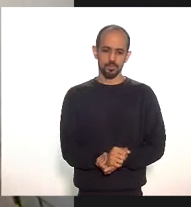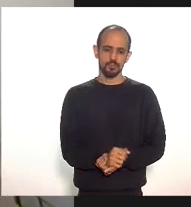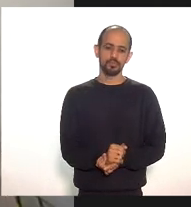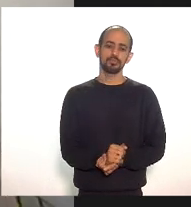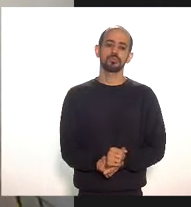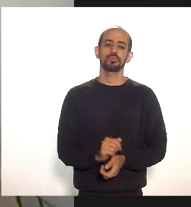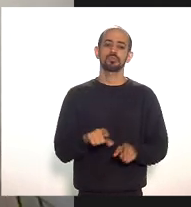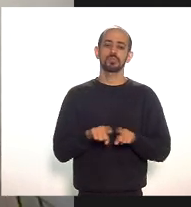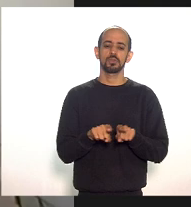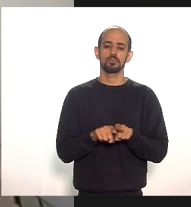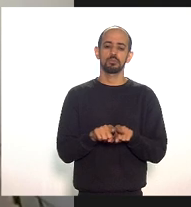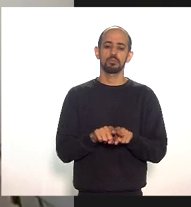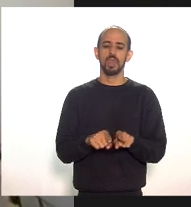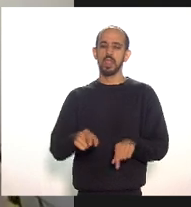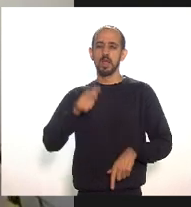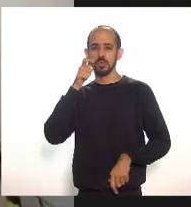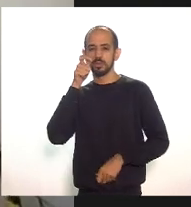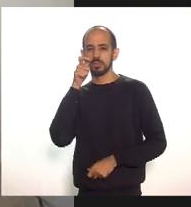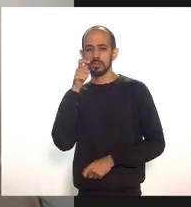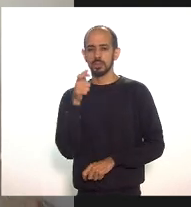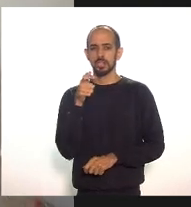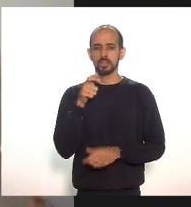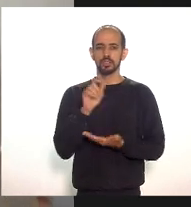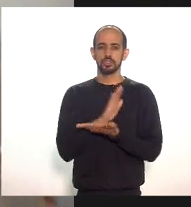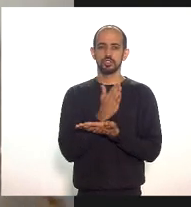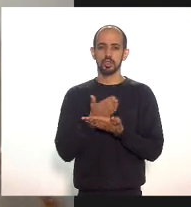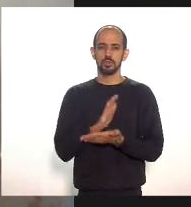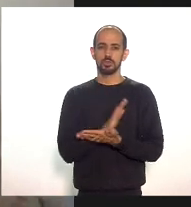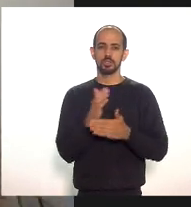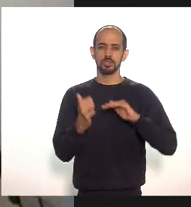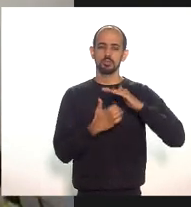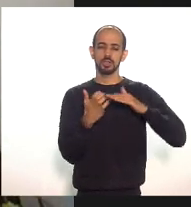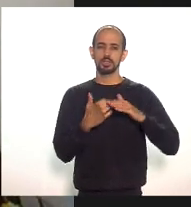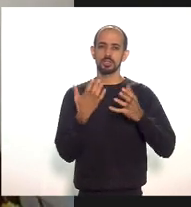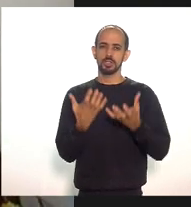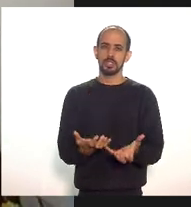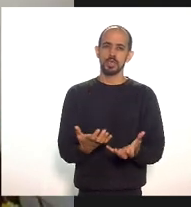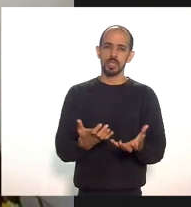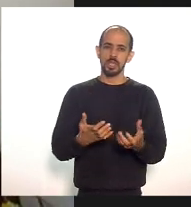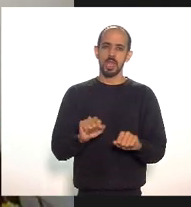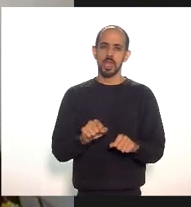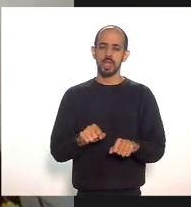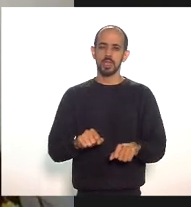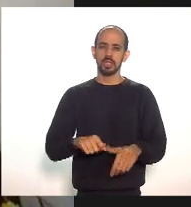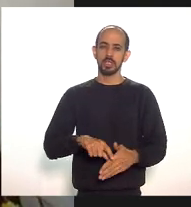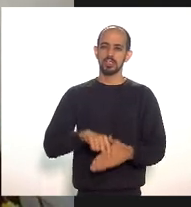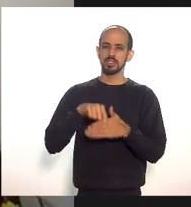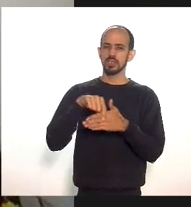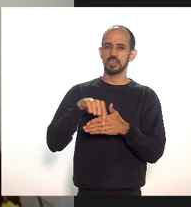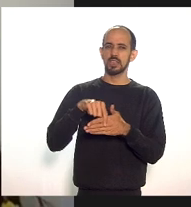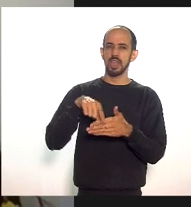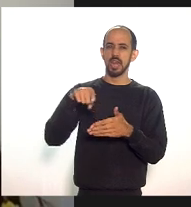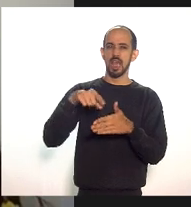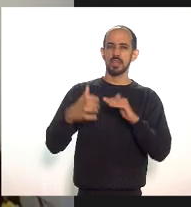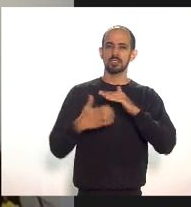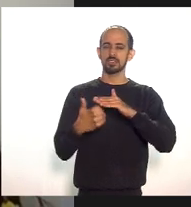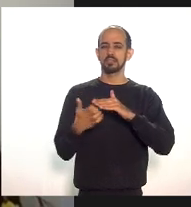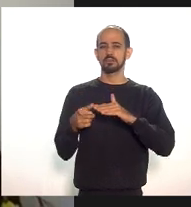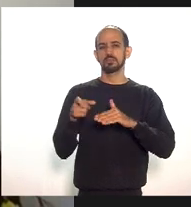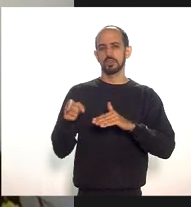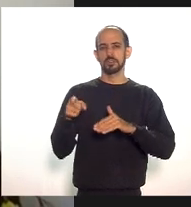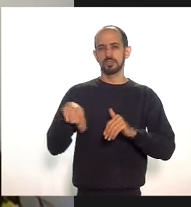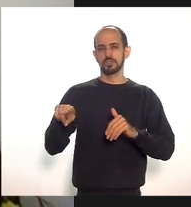sanha de empresários que querem aí capitanear as empresas